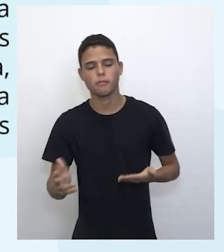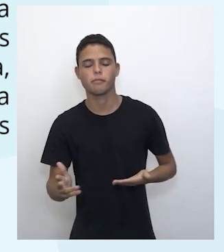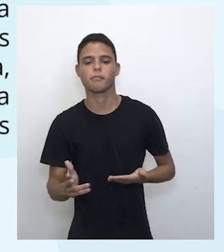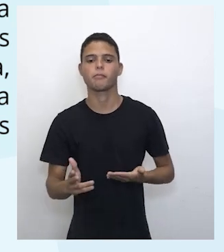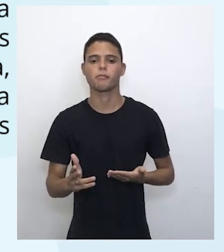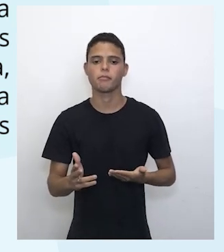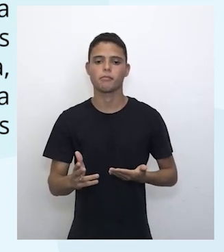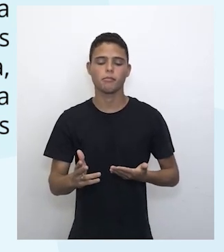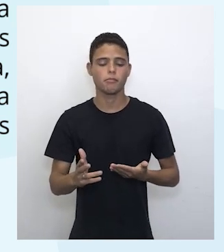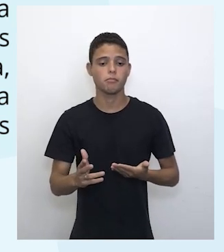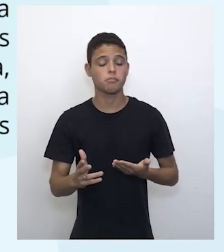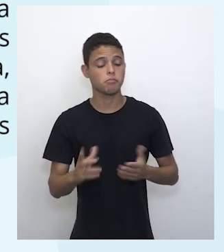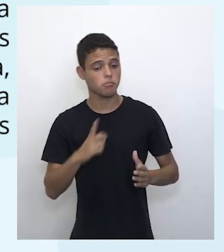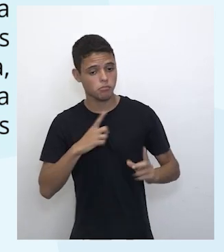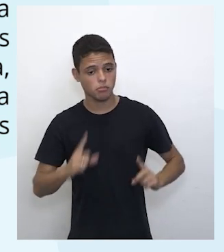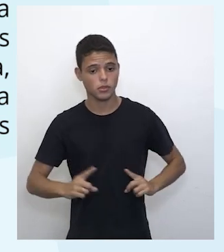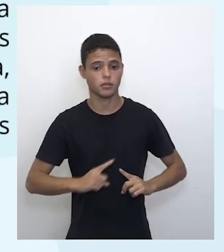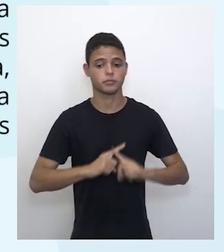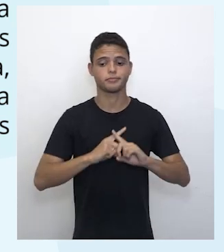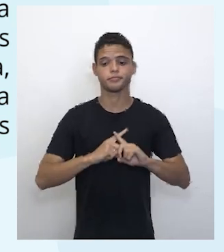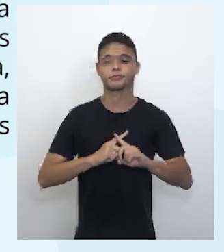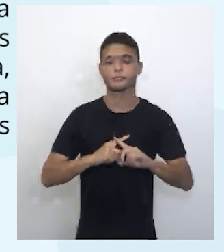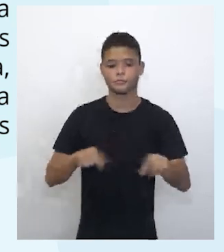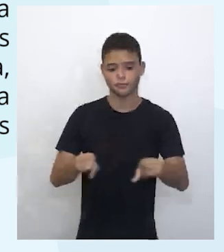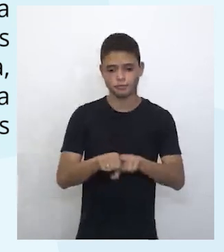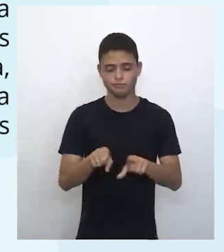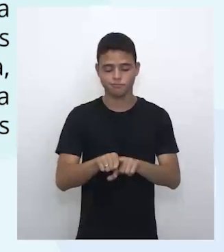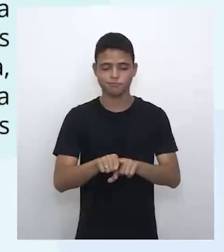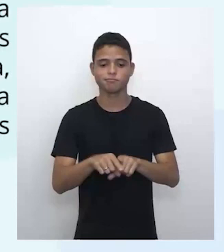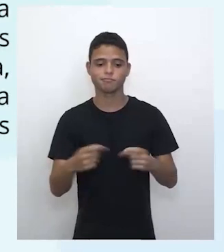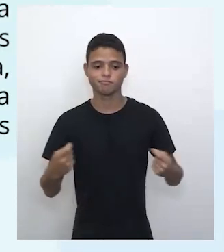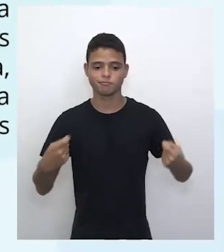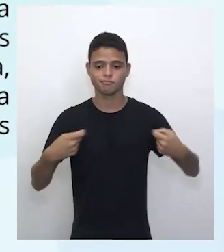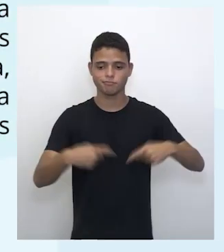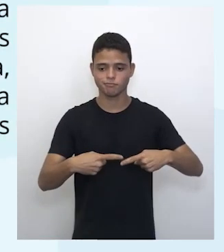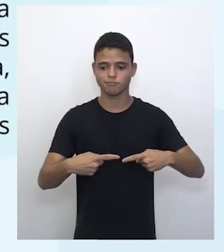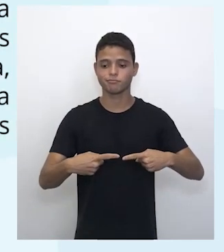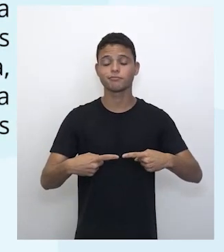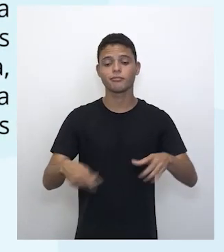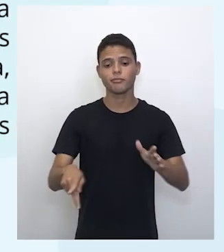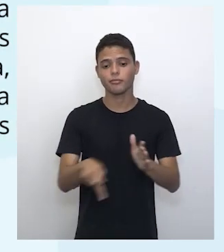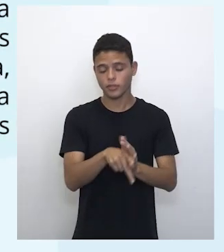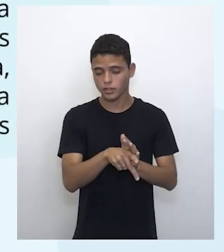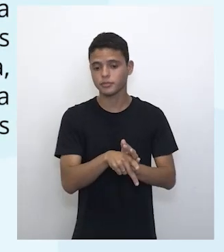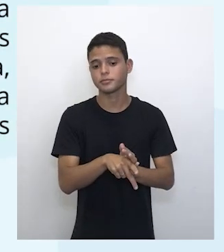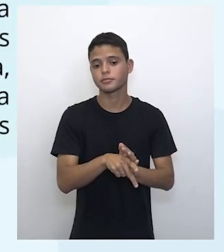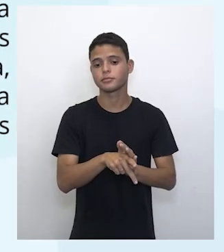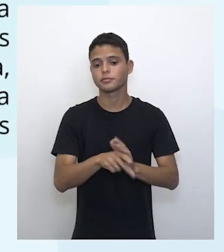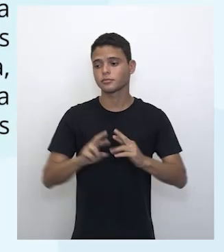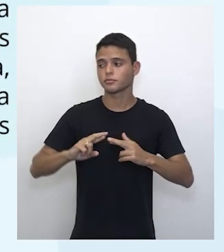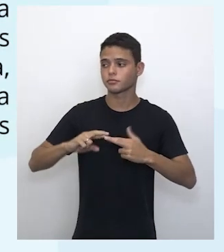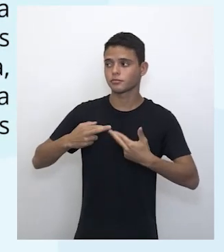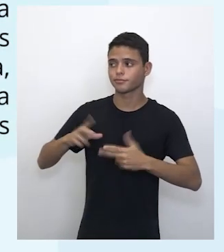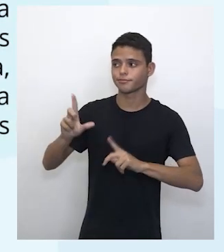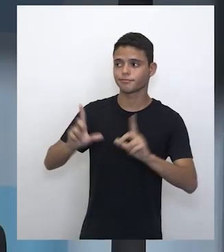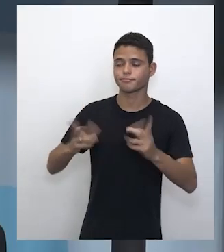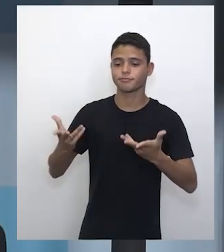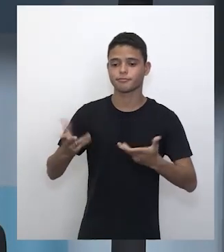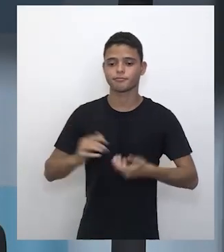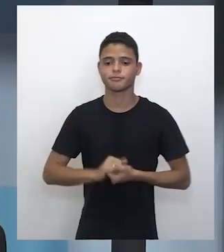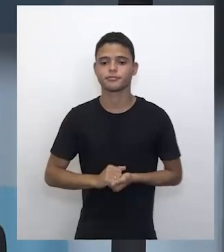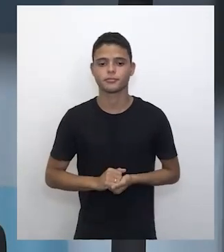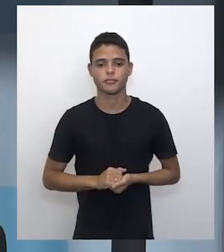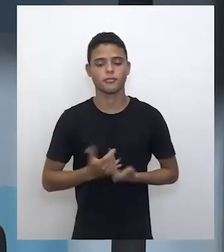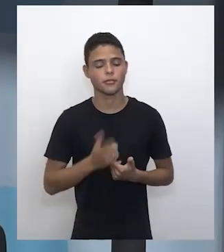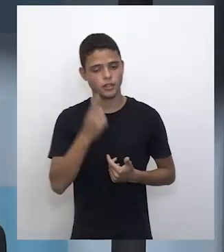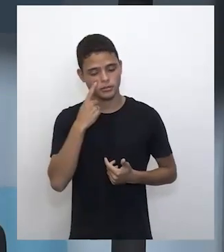atenção e rivalizam até mesmo com o poder das grandes emissoras. Então, já percebe aí a mudança, né, professor